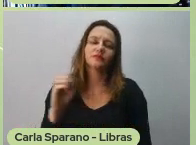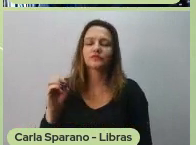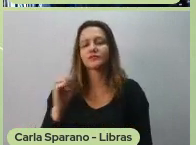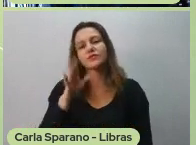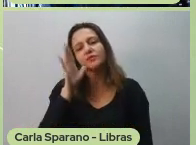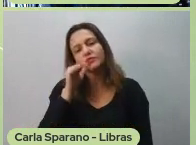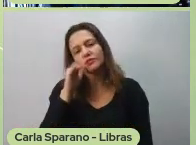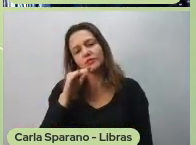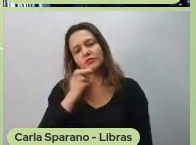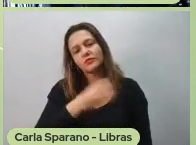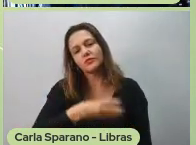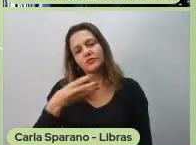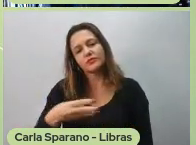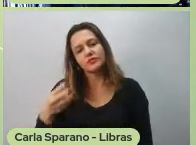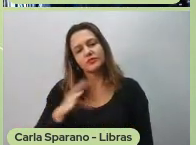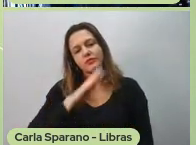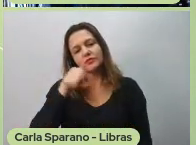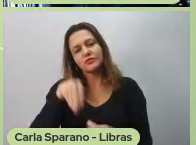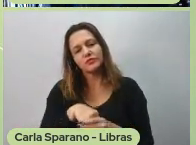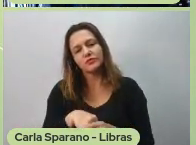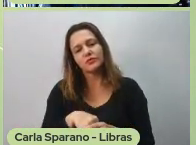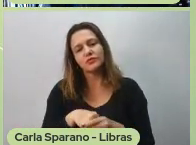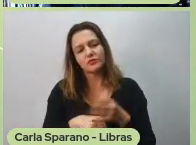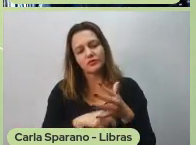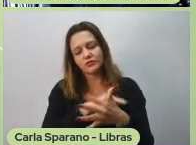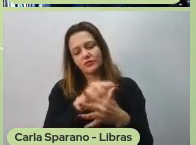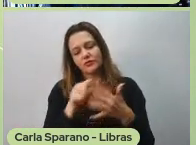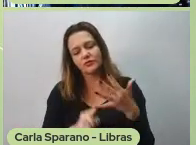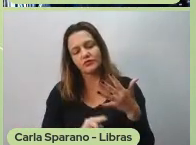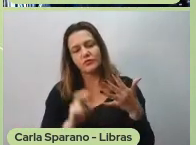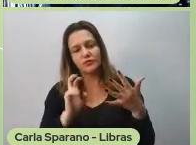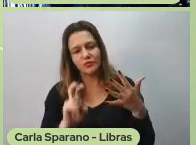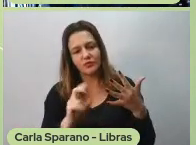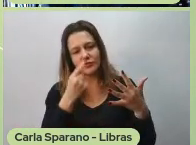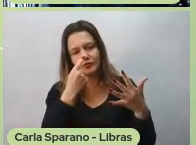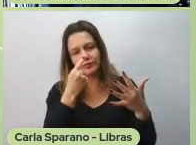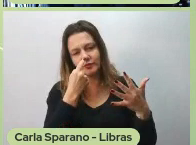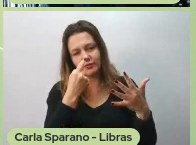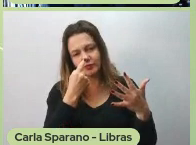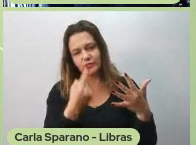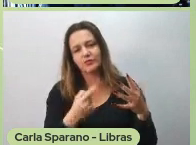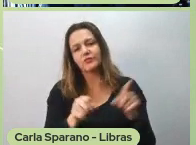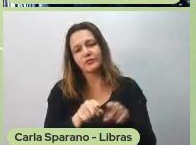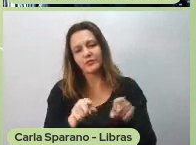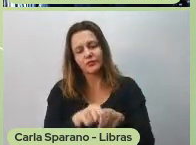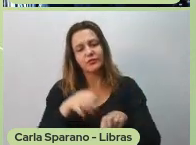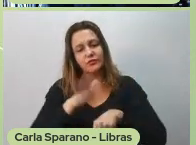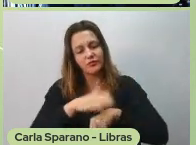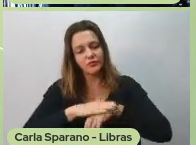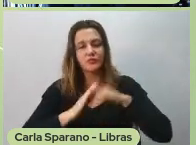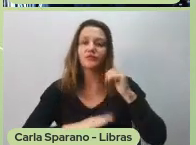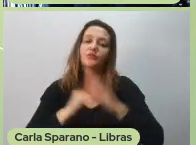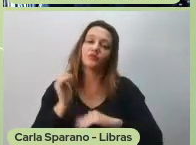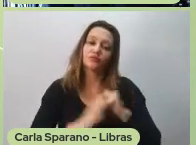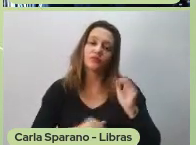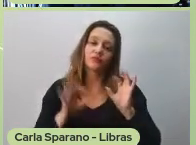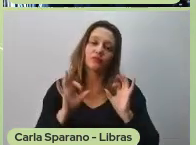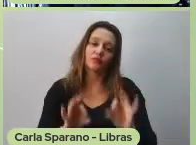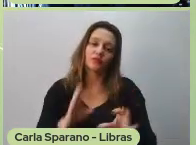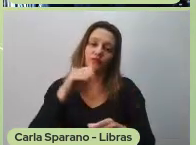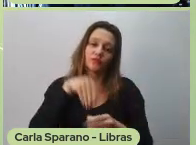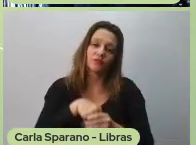TIM fazendo parte dos nossos 5 grupos de afinidade e também trazem ações concretas para dentro e fora